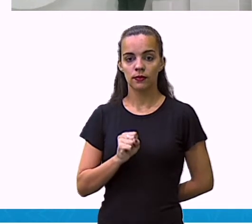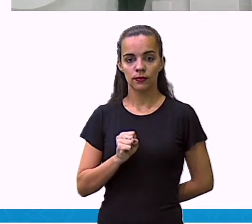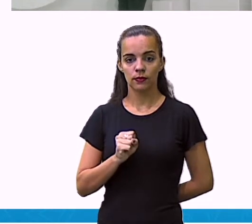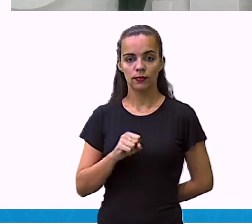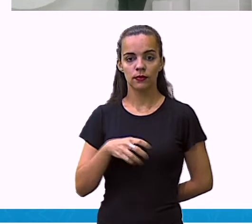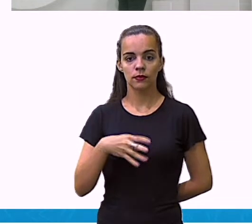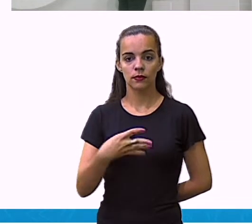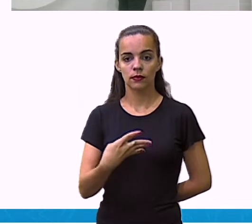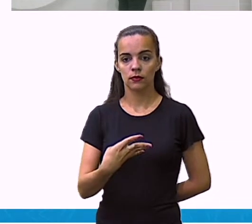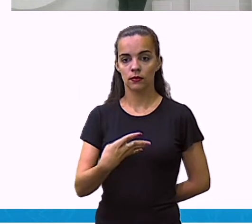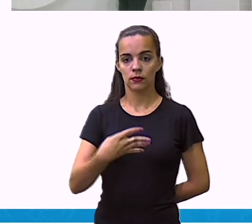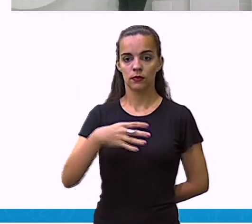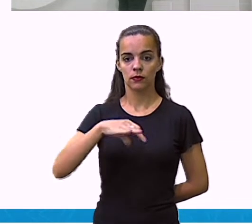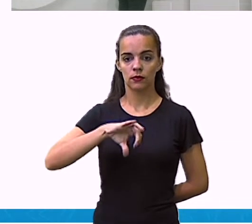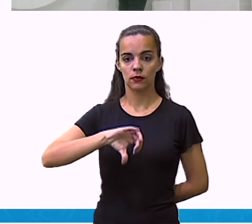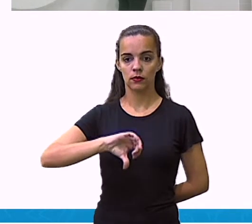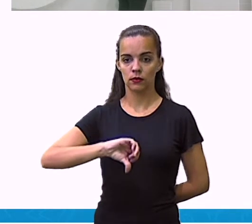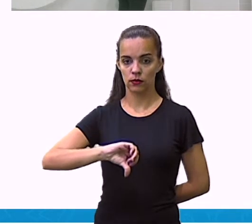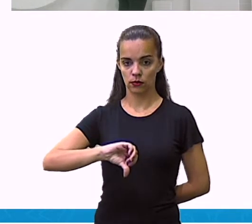48,